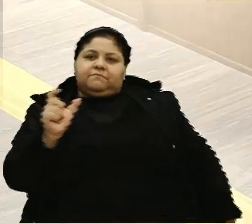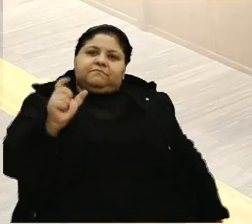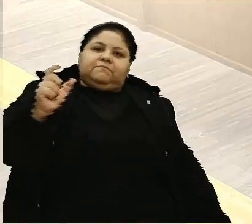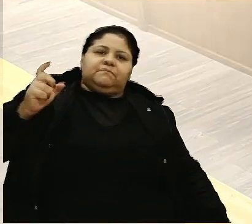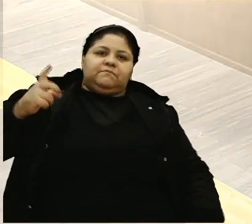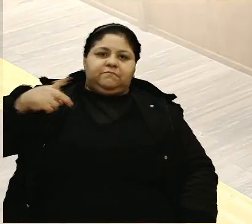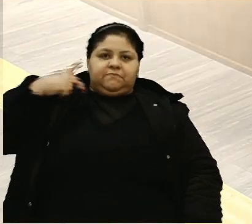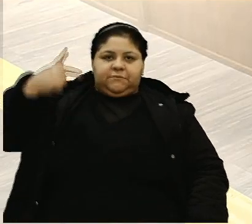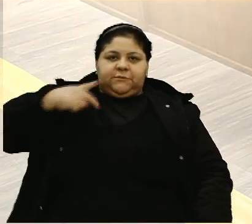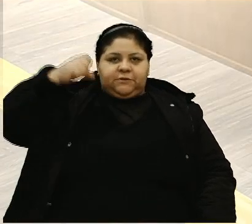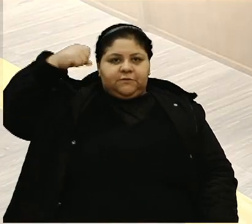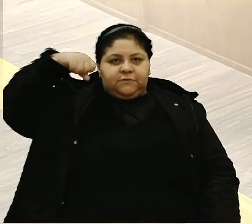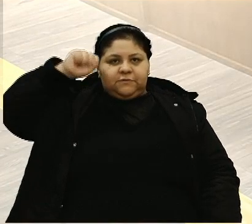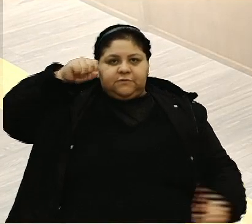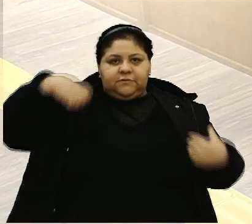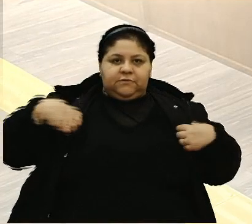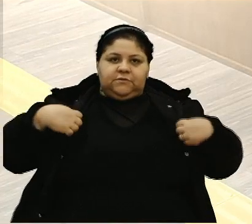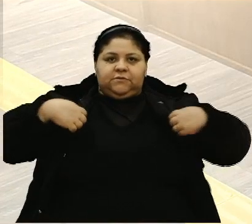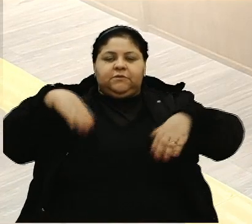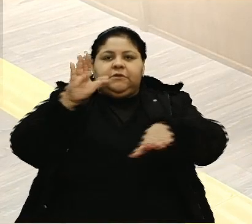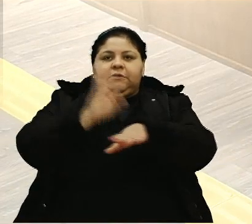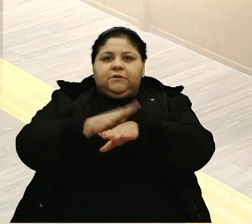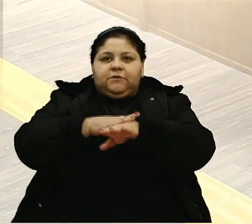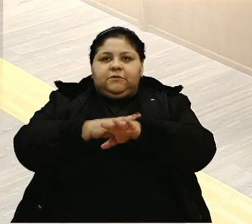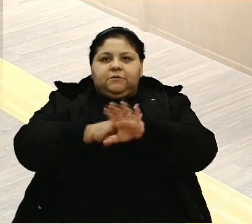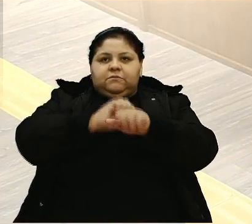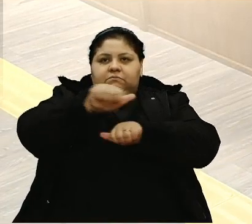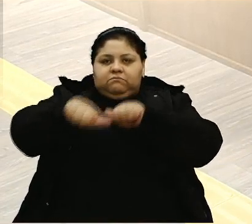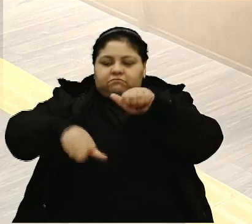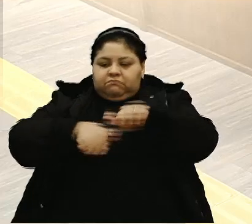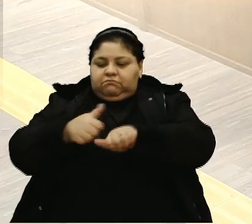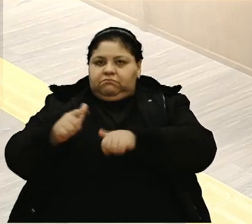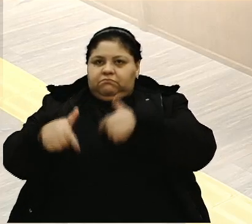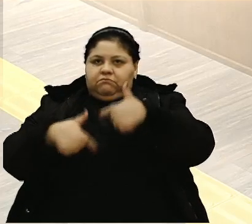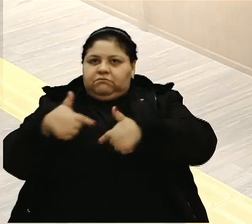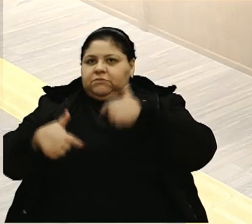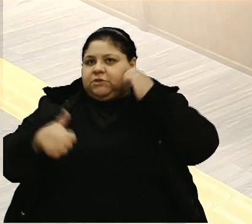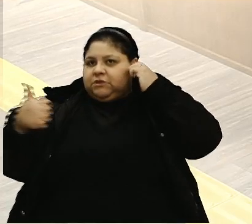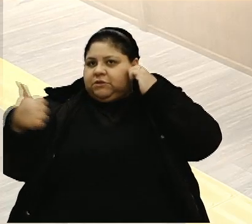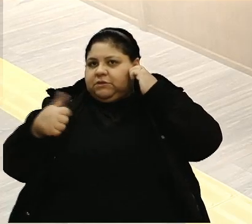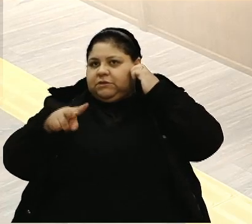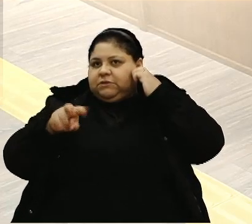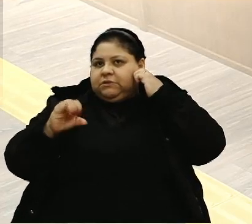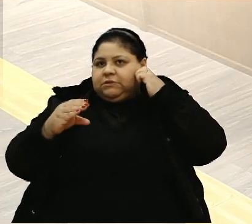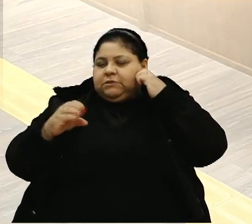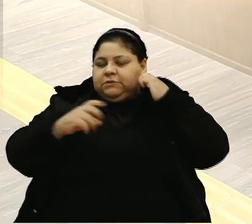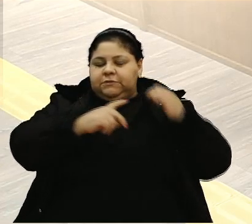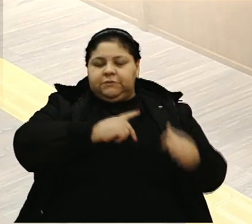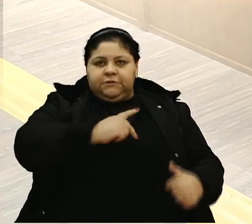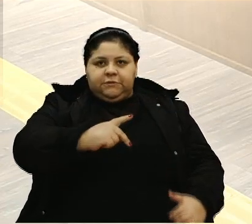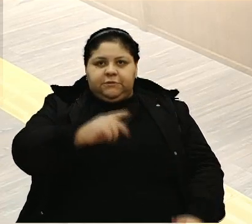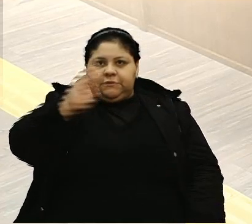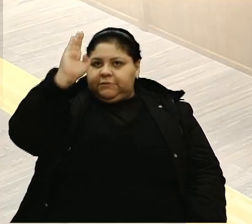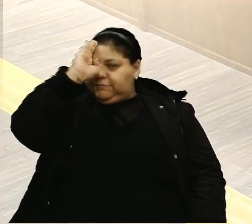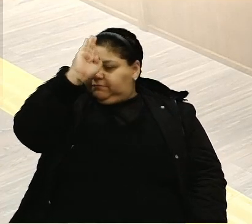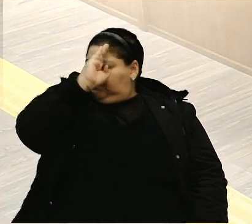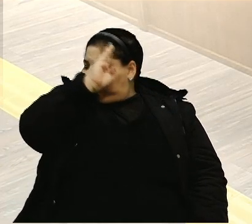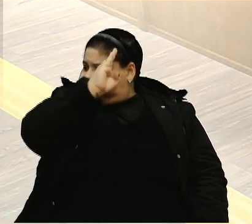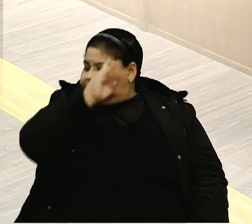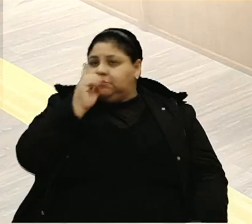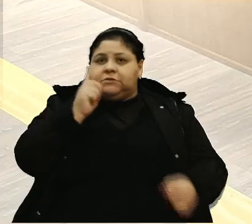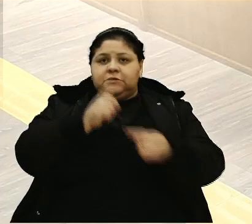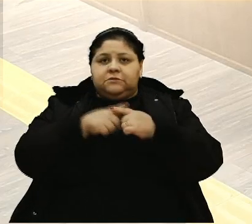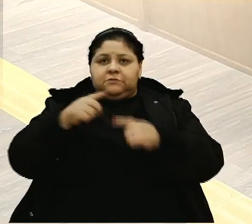Agora, vereador Clóvis Xuxa, no momento em que passo a condução dos trabalhos ao primeiro vice-presidente, vereador Adriano Bressan, porque